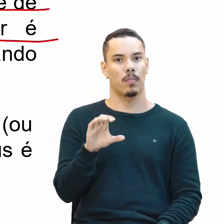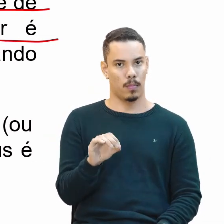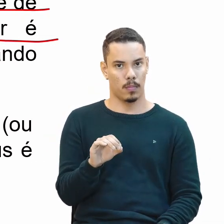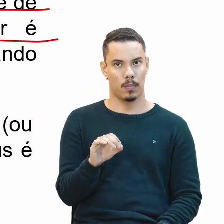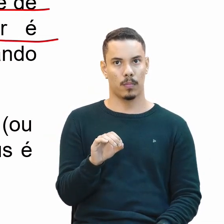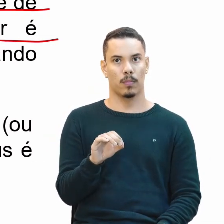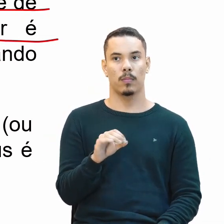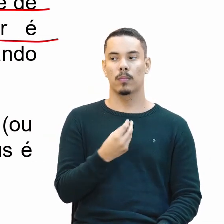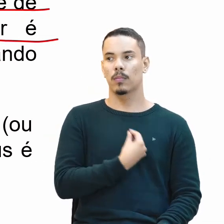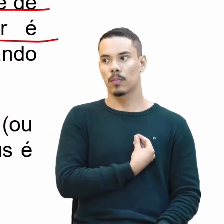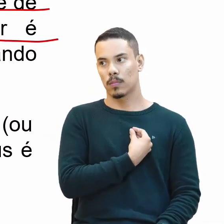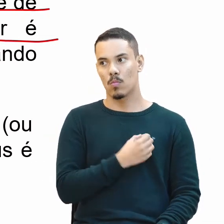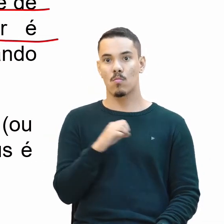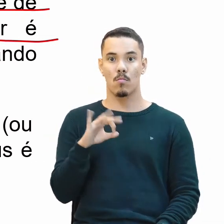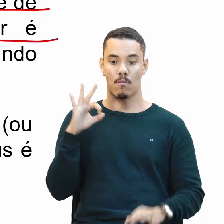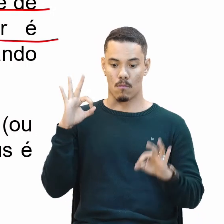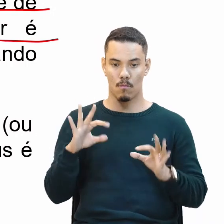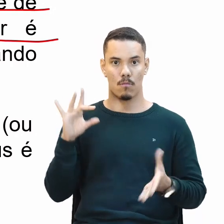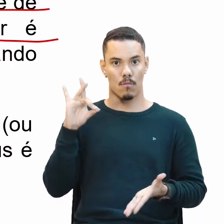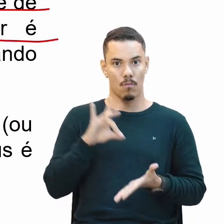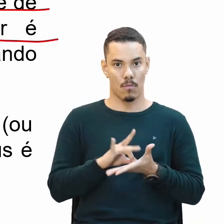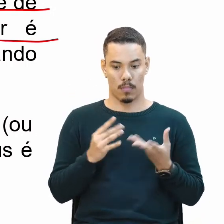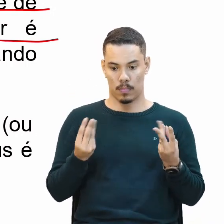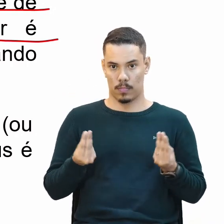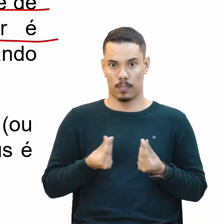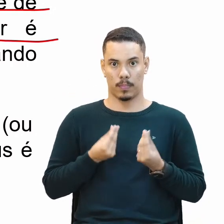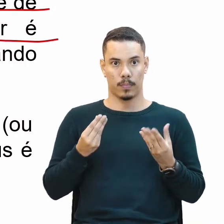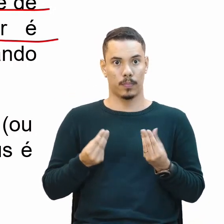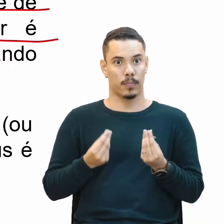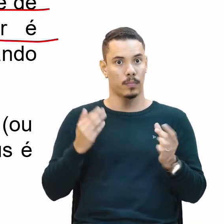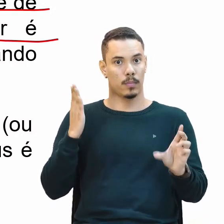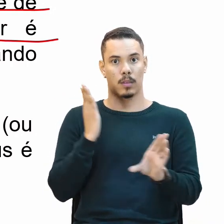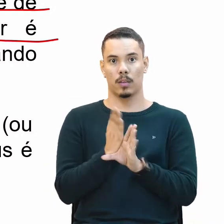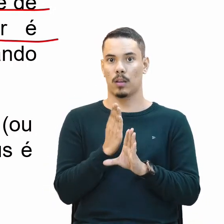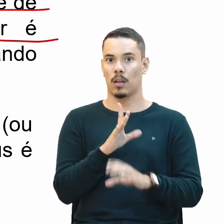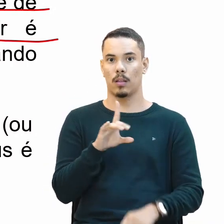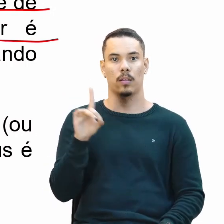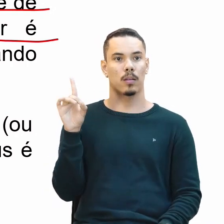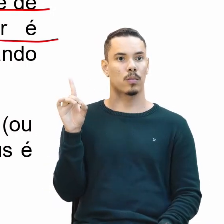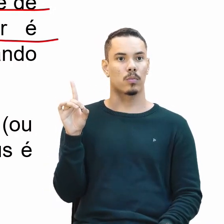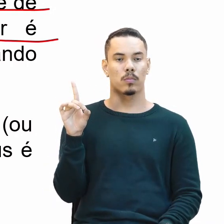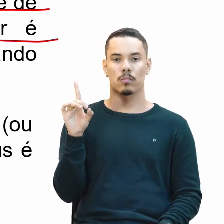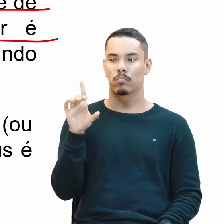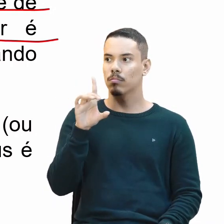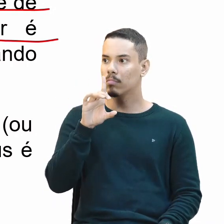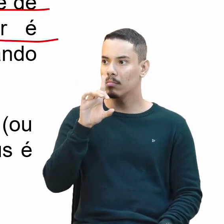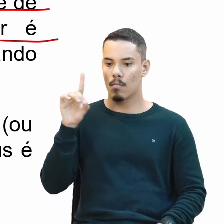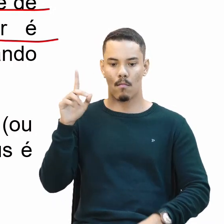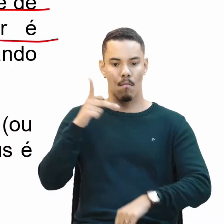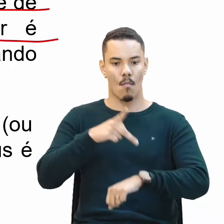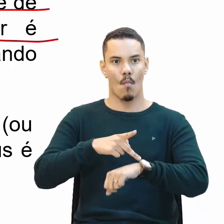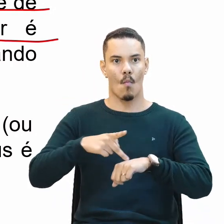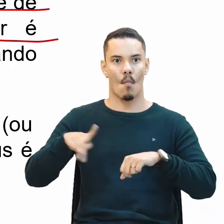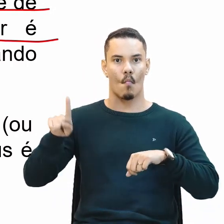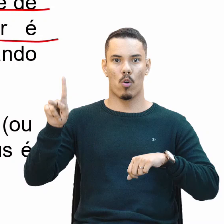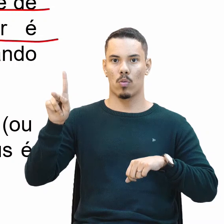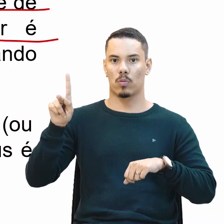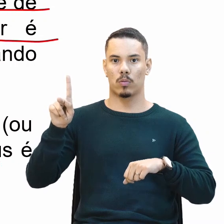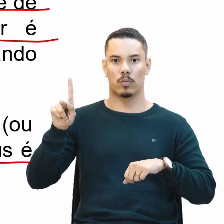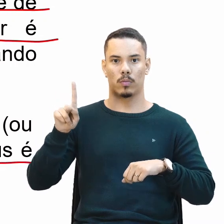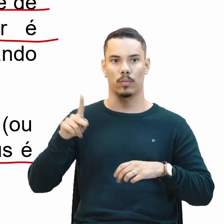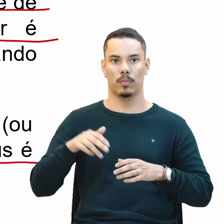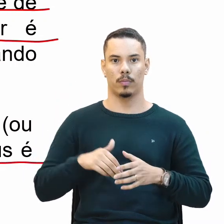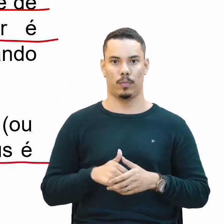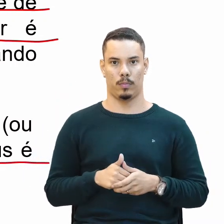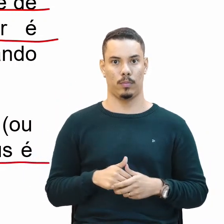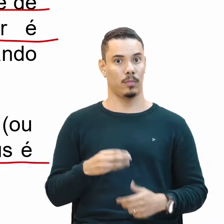ou existir e a essência se identificam, é Deus, porque Deus nunca deixa de existir. Deus,